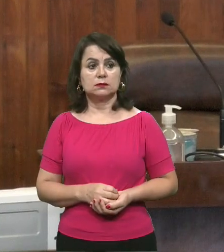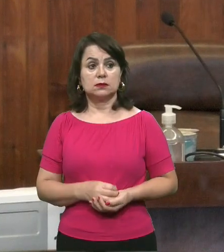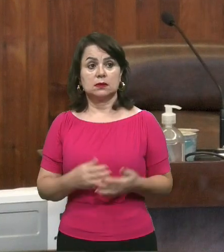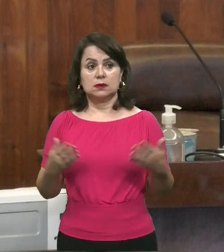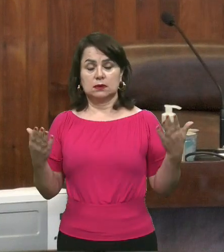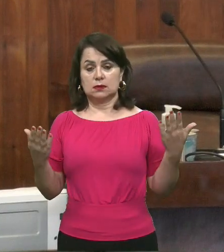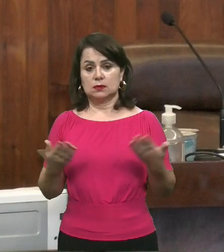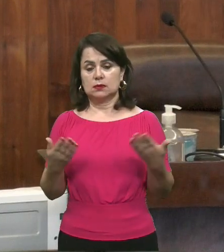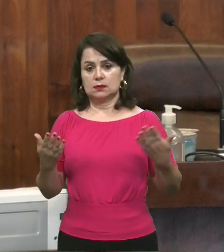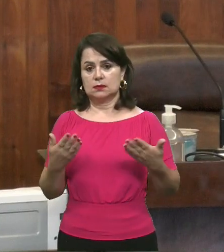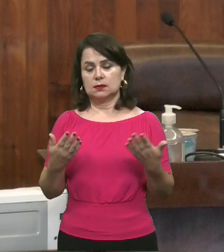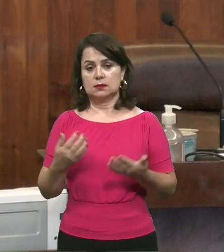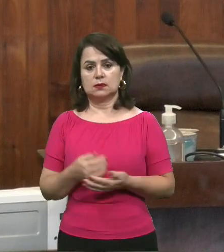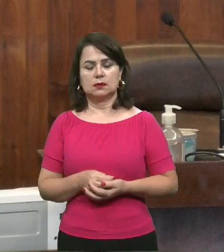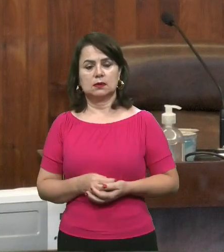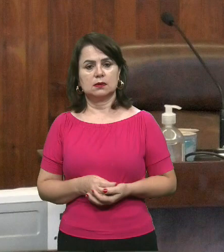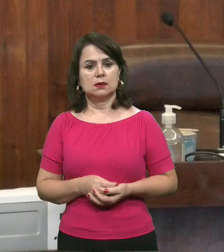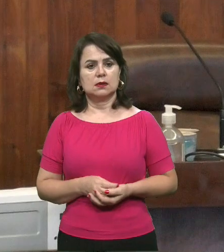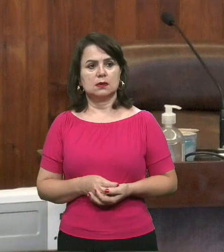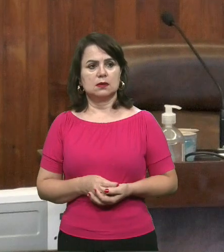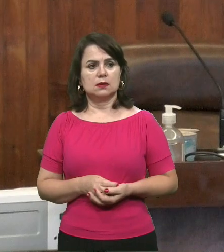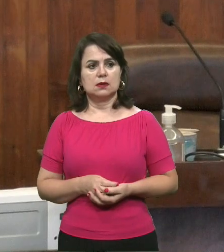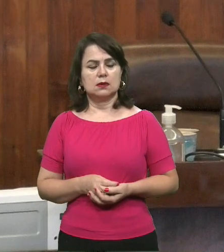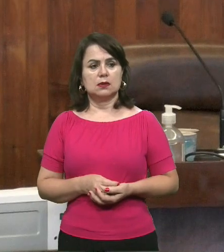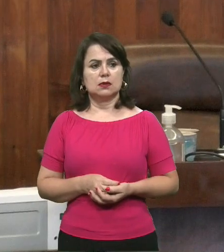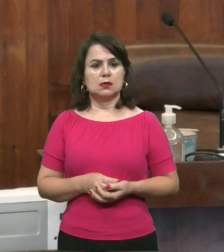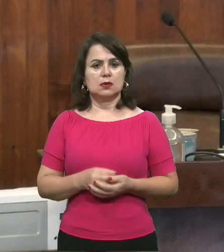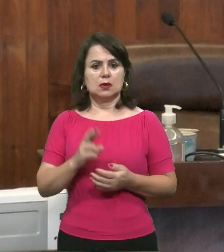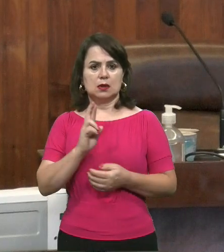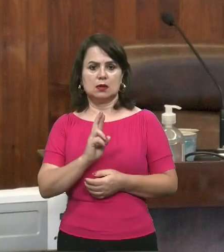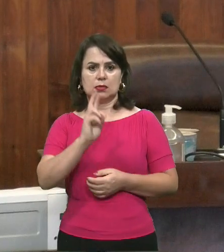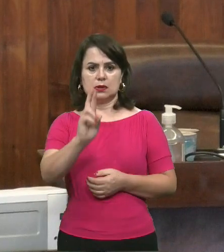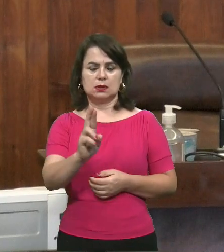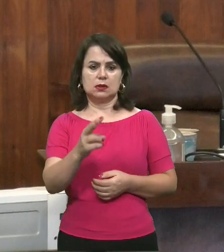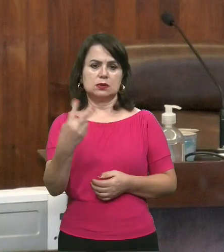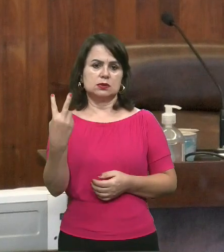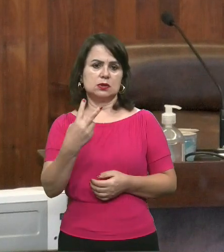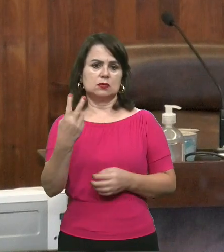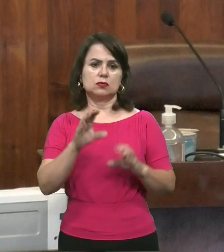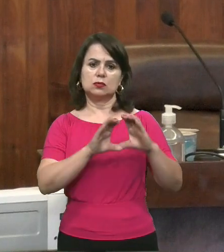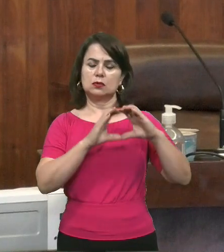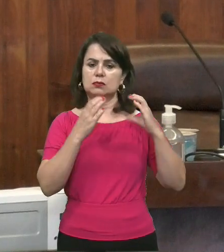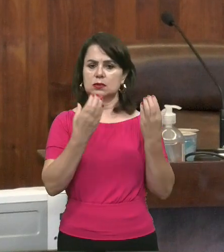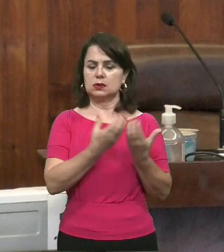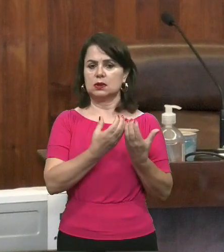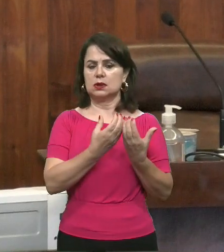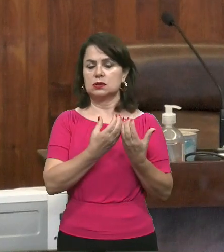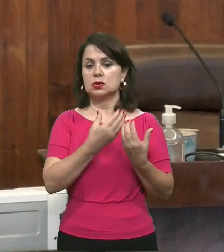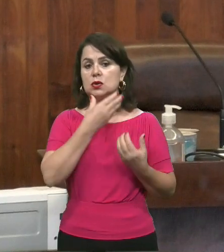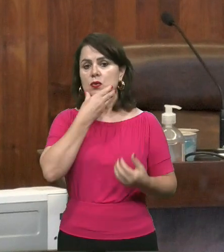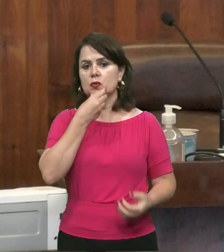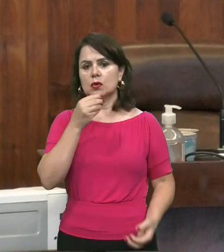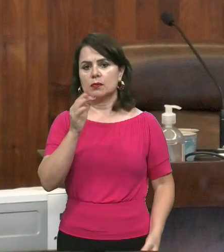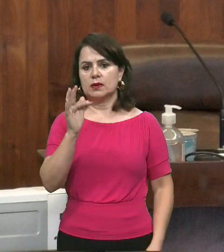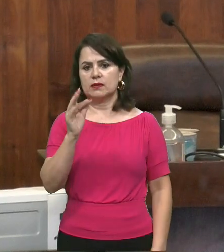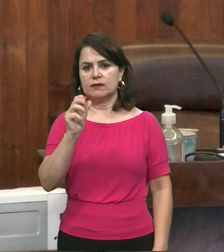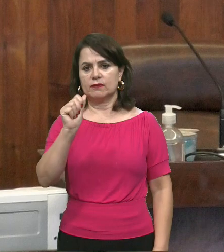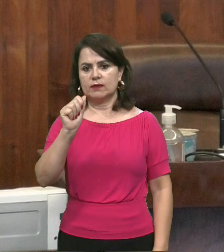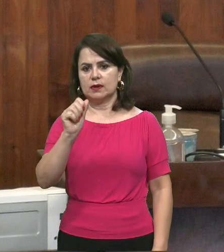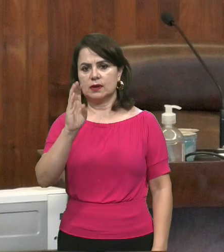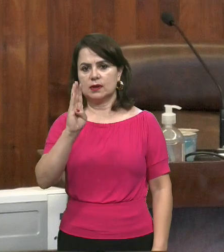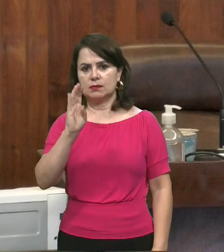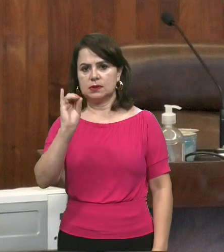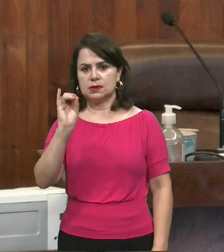Agora, passo a palavra ao segundo representante da comunidade inscrito, senhor Fabiano Brás Silva,